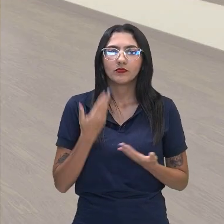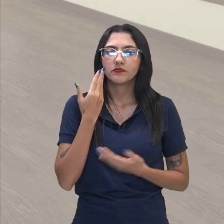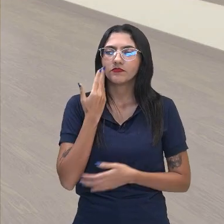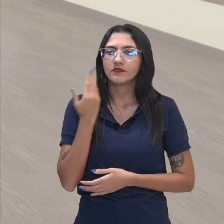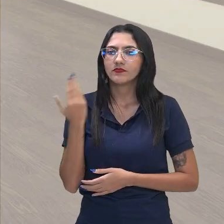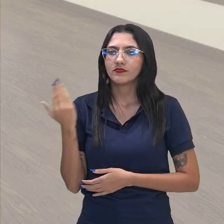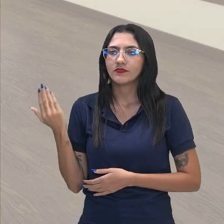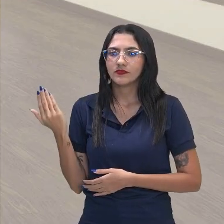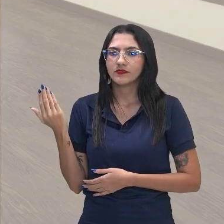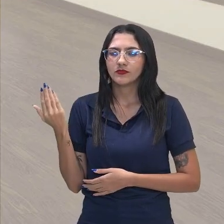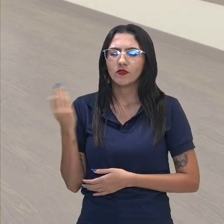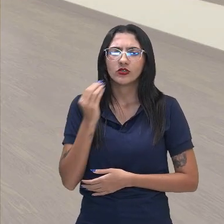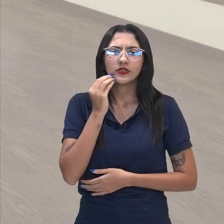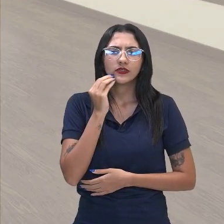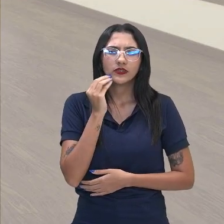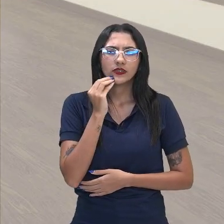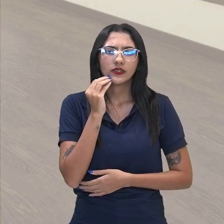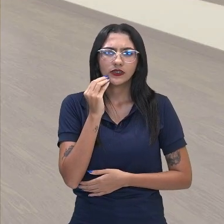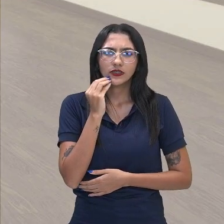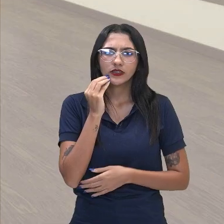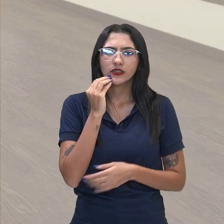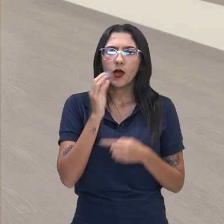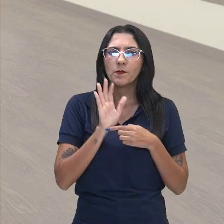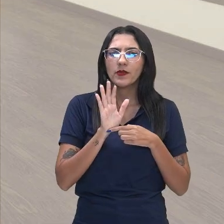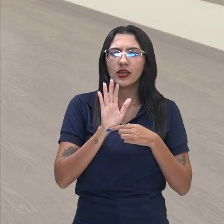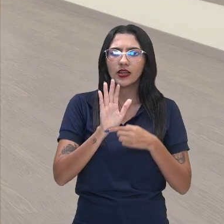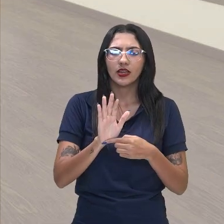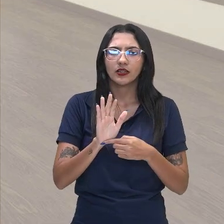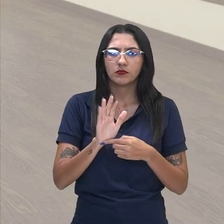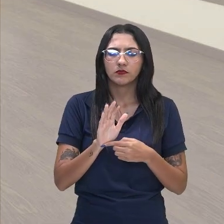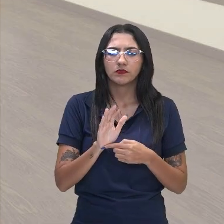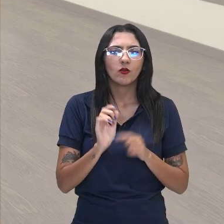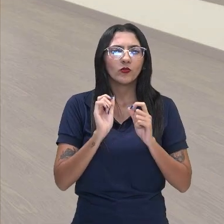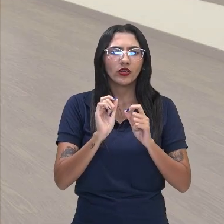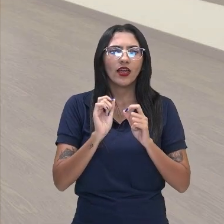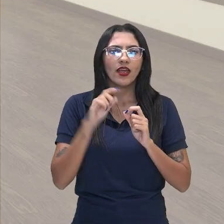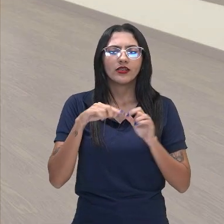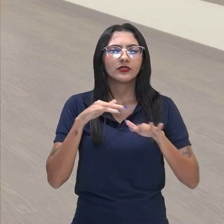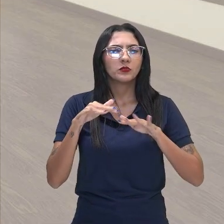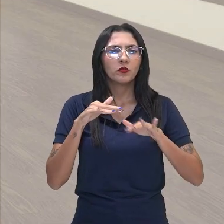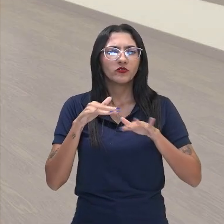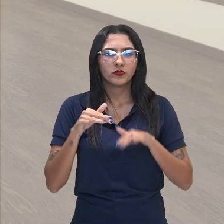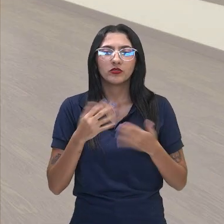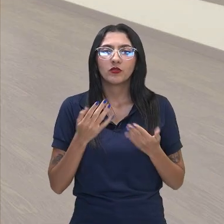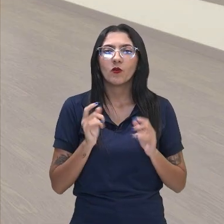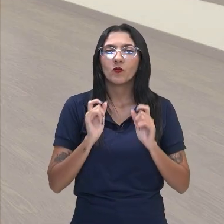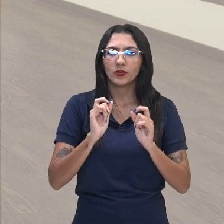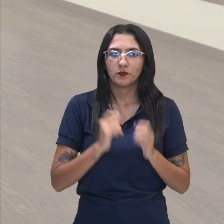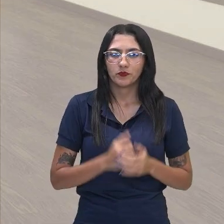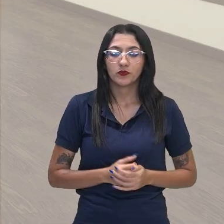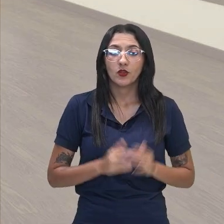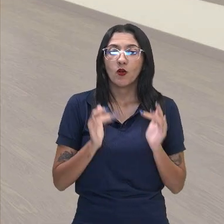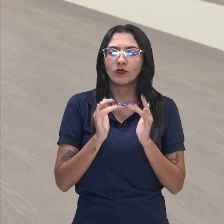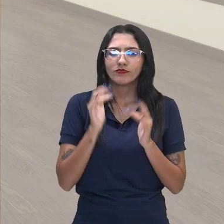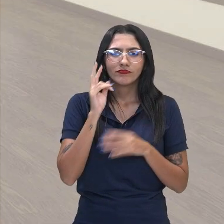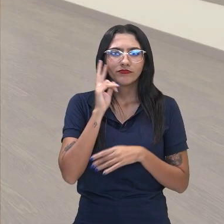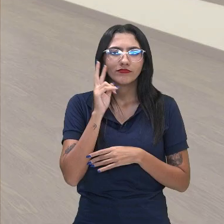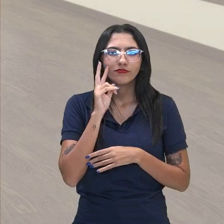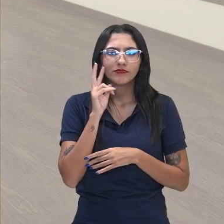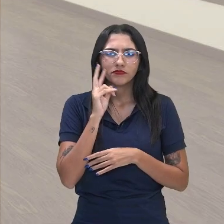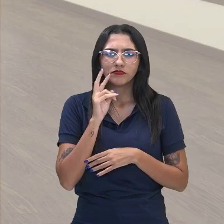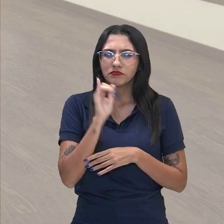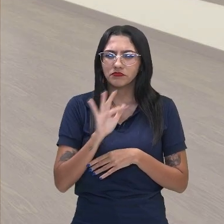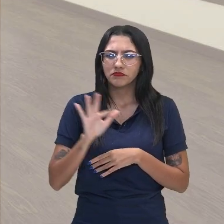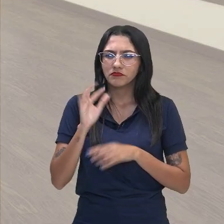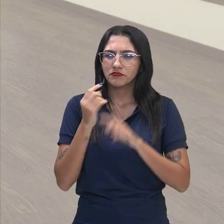vocês de lado. Eu vou fazer o relevé. O relevé nós vamos juntar um movimento que vimos no quadro anterior,